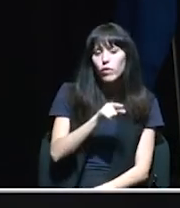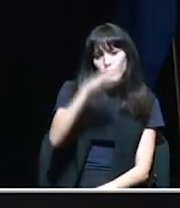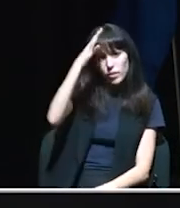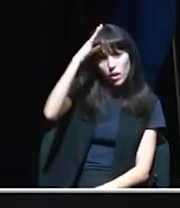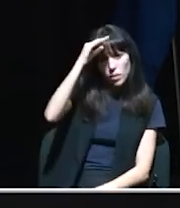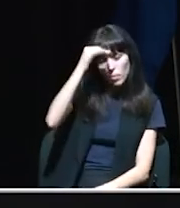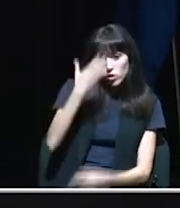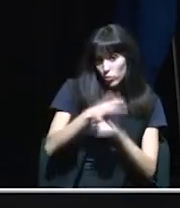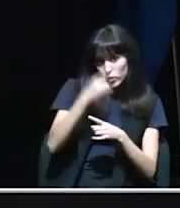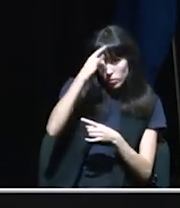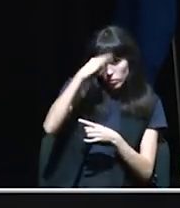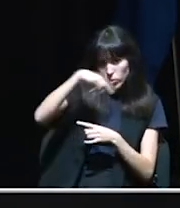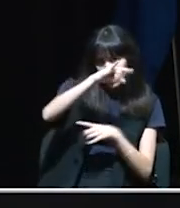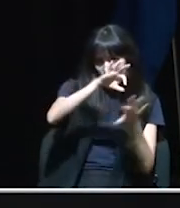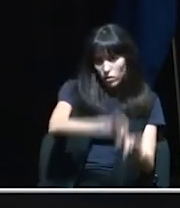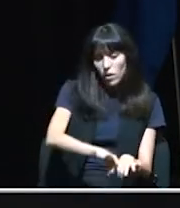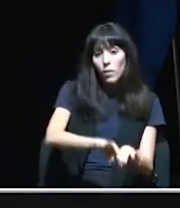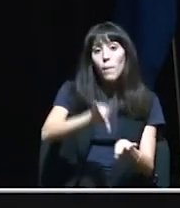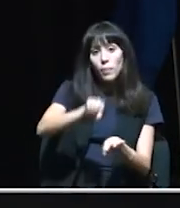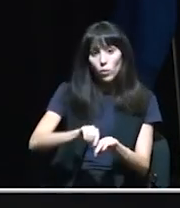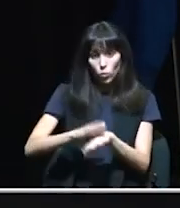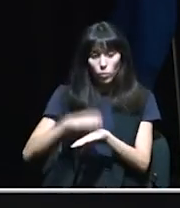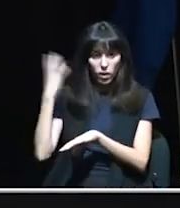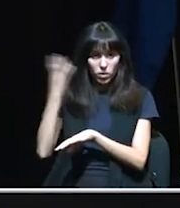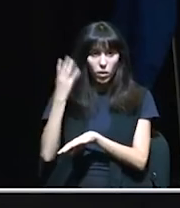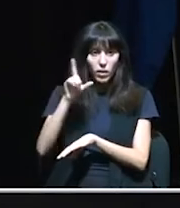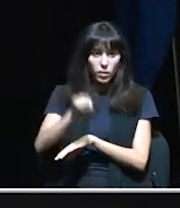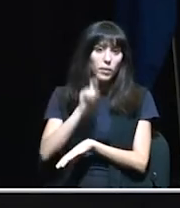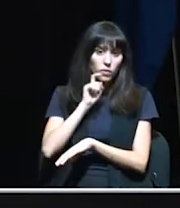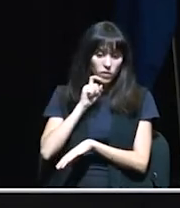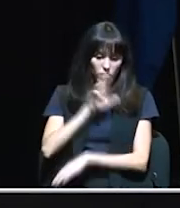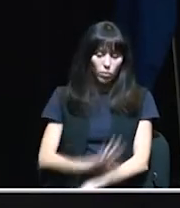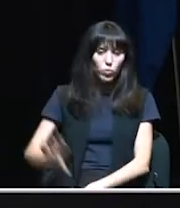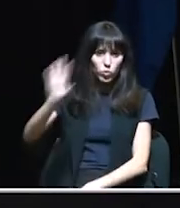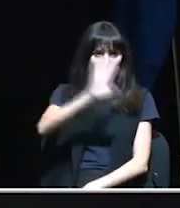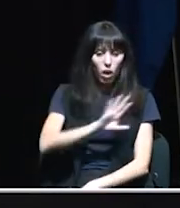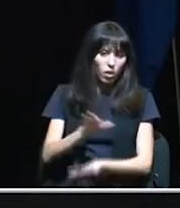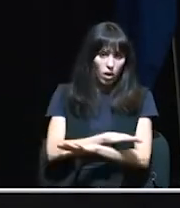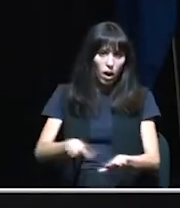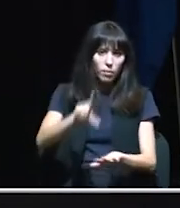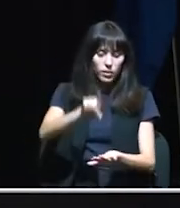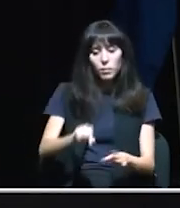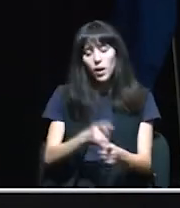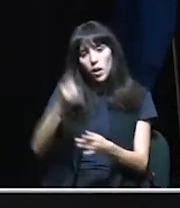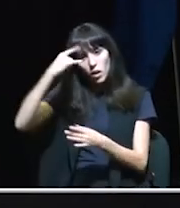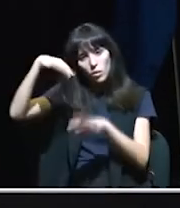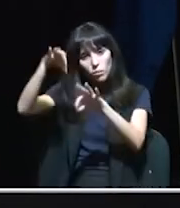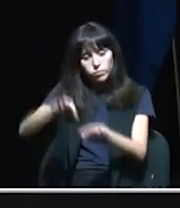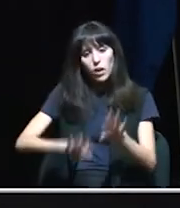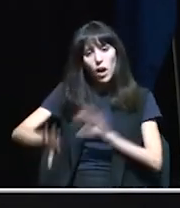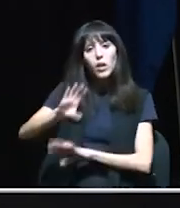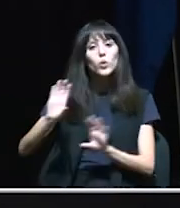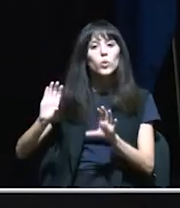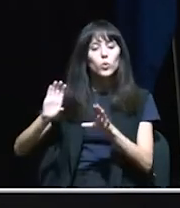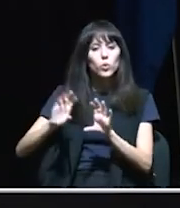também, como não é cultura, defende também a abolição das atividades tauromáquicas em Portugal e abolindo-se também a secção de tauromaquia no Conselho Nacional de